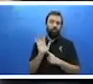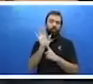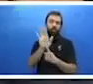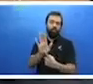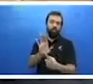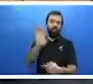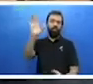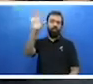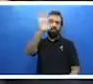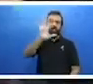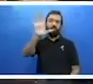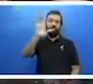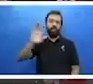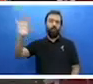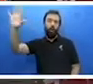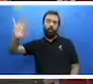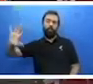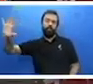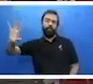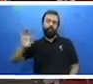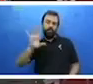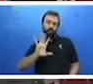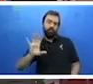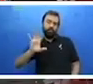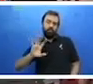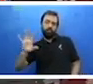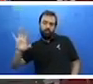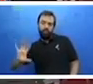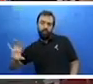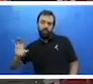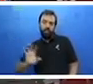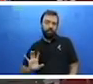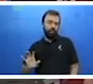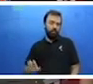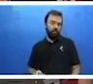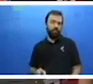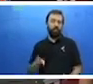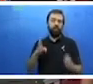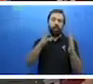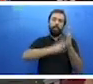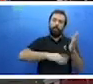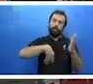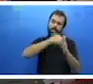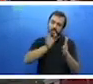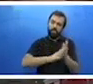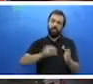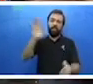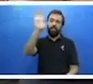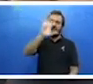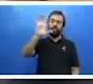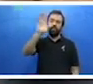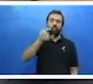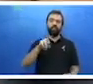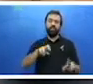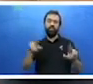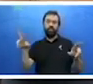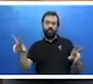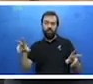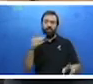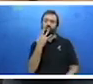regiões. O que pede? Letra A. Pinte no mapa cada região de uma cor. Então, se são